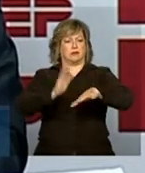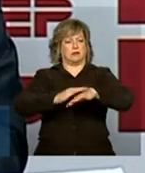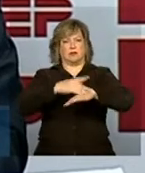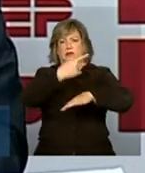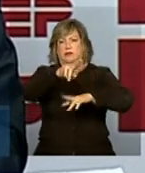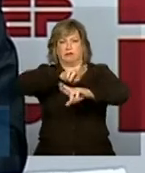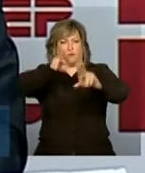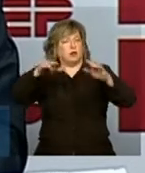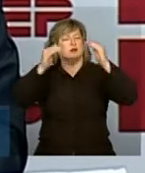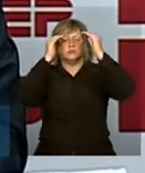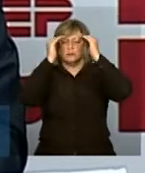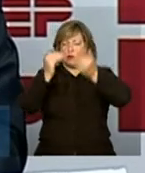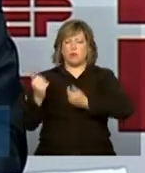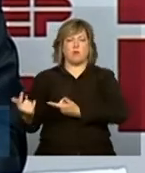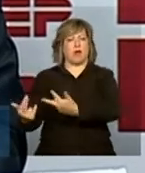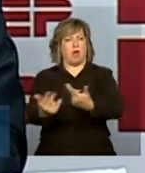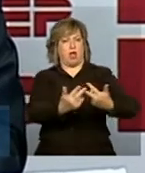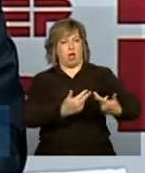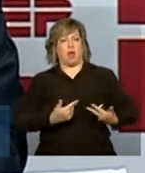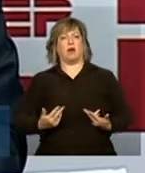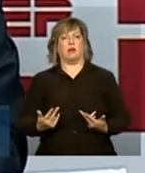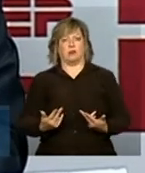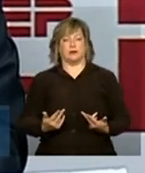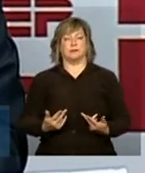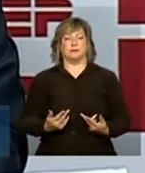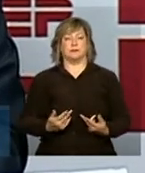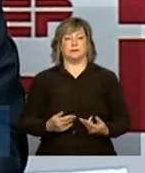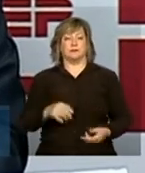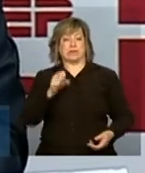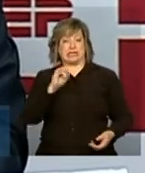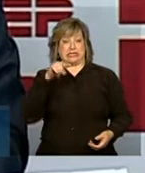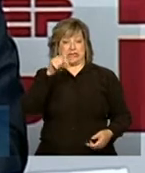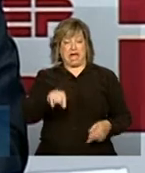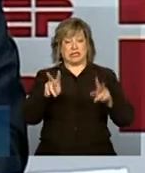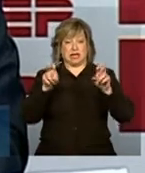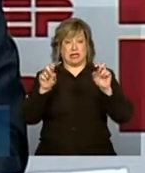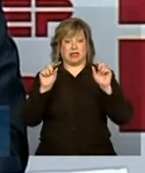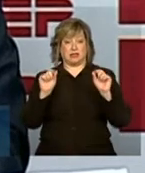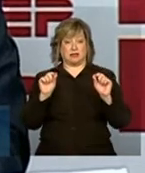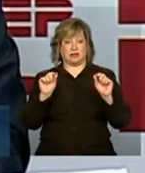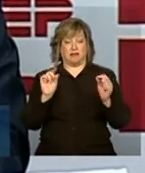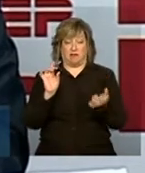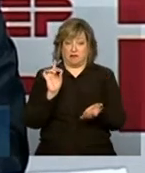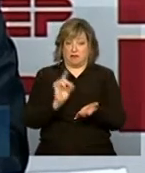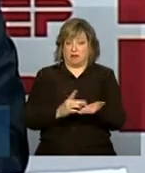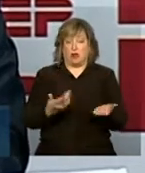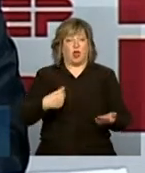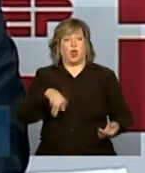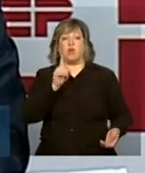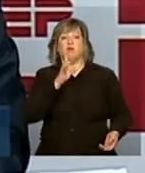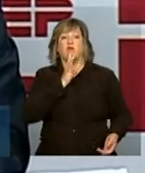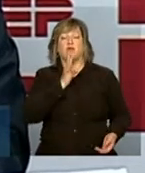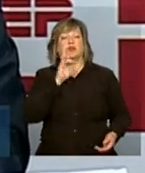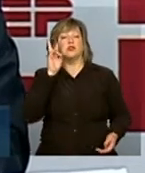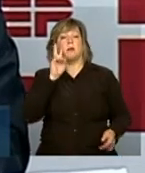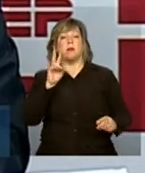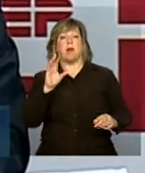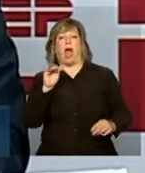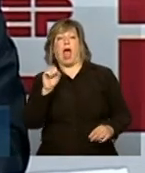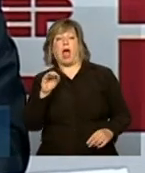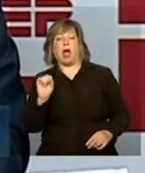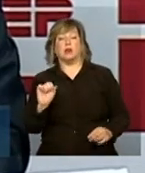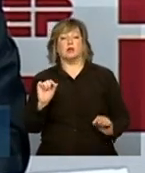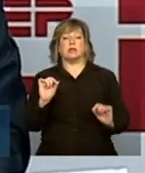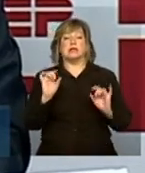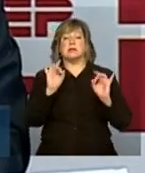diversidade. Nós, se essa questão, de fato, nós não conhecemos casos específicos nesse Enem.